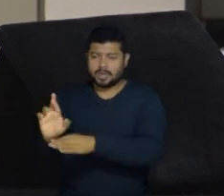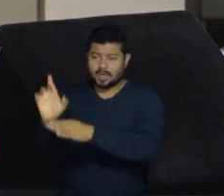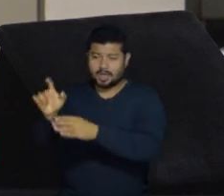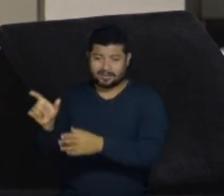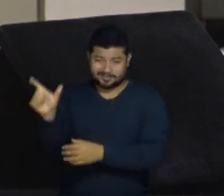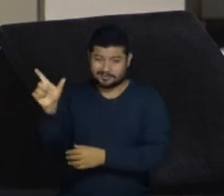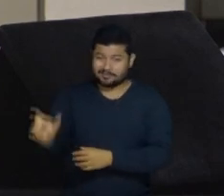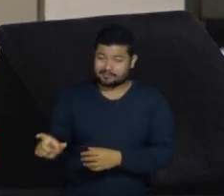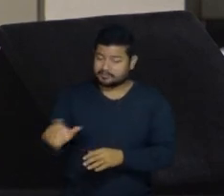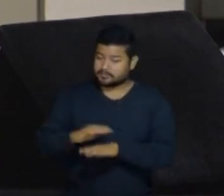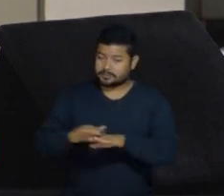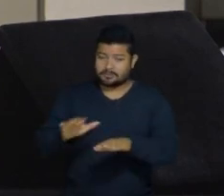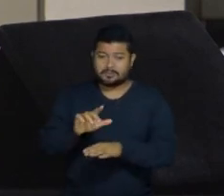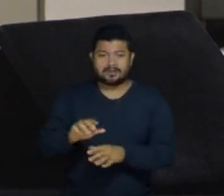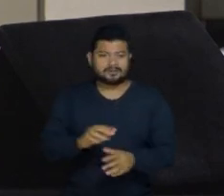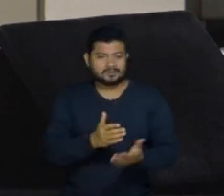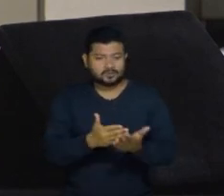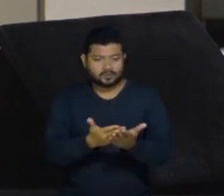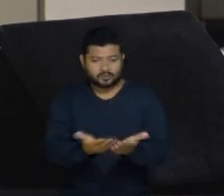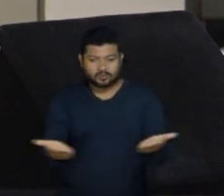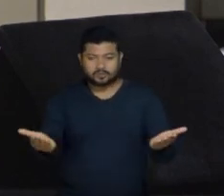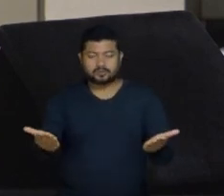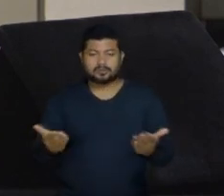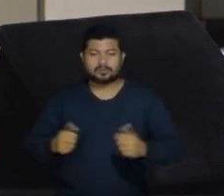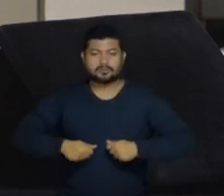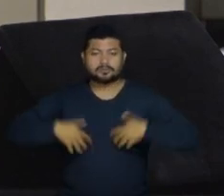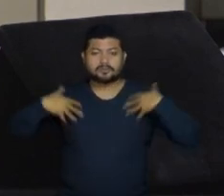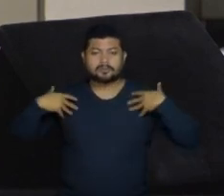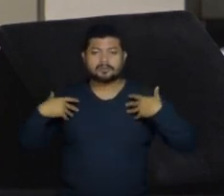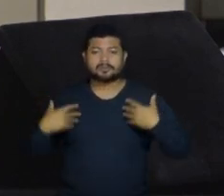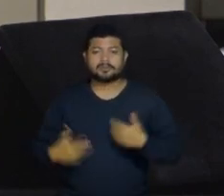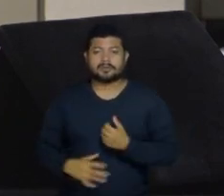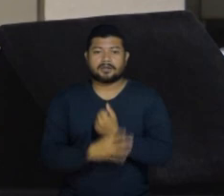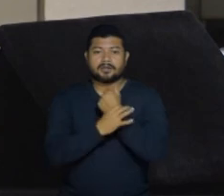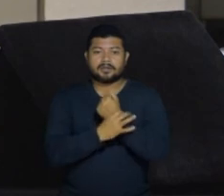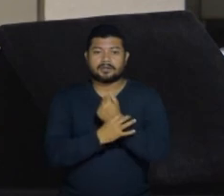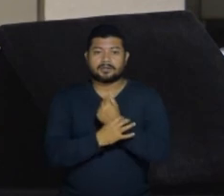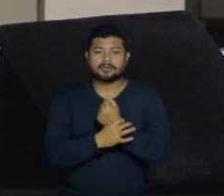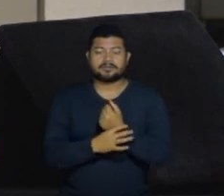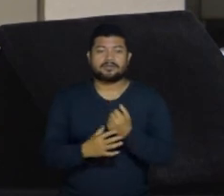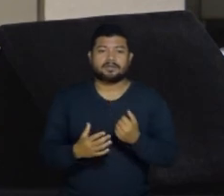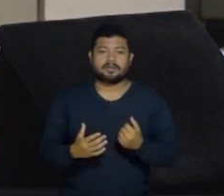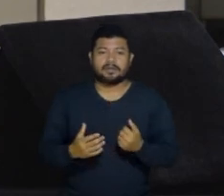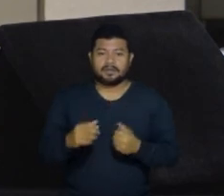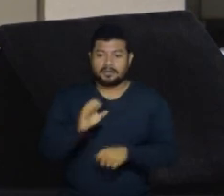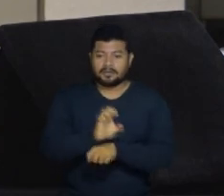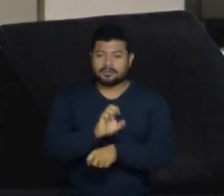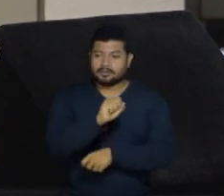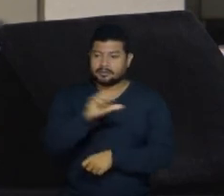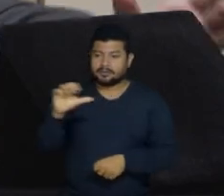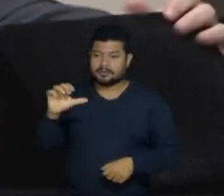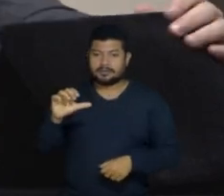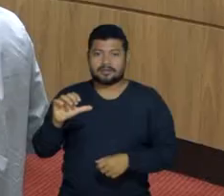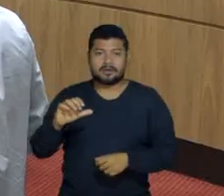uma homenagem em que garante Santa Catarina como o estado mais seguro do Brasil. Obrigado a todos.